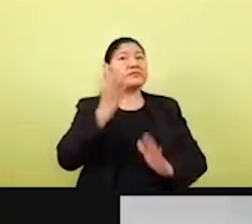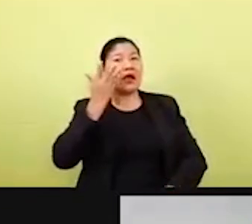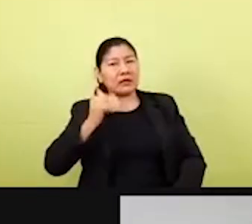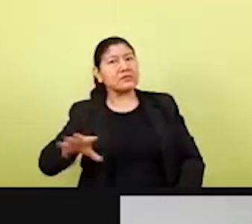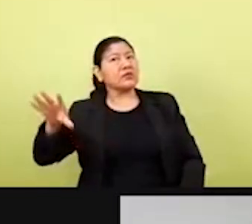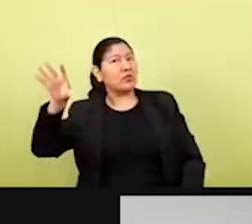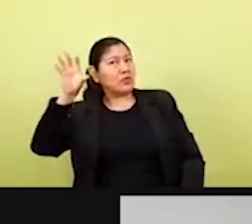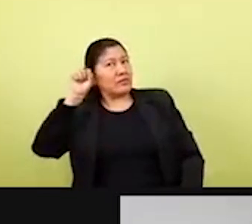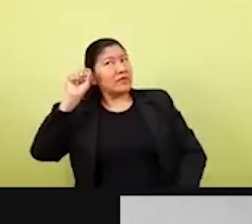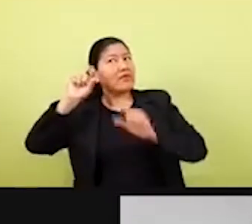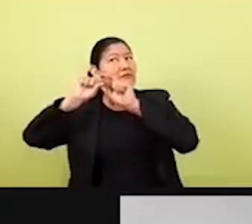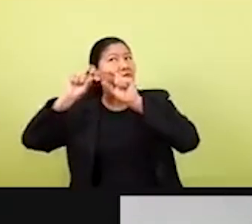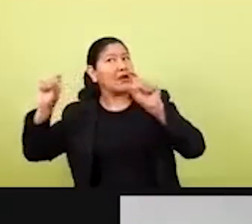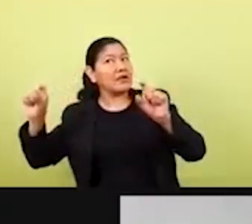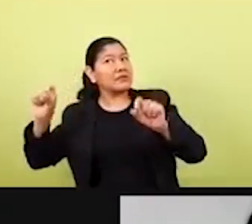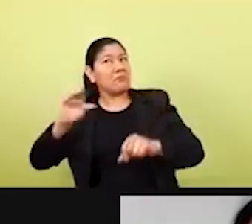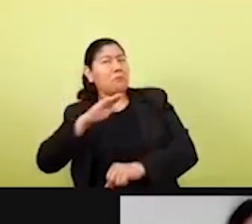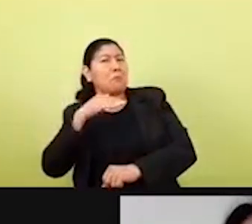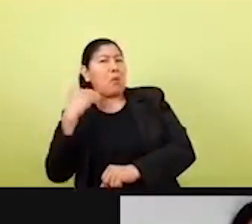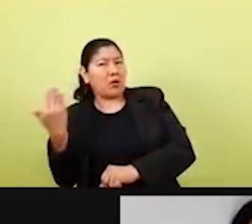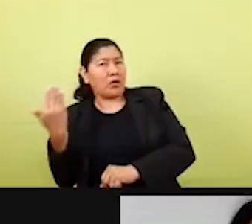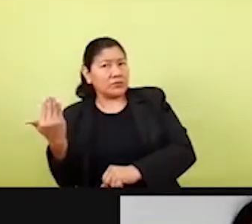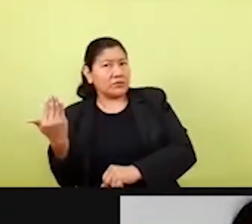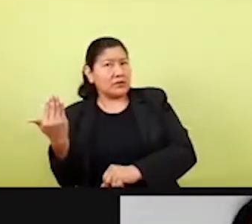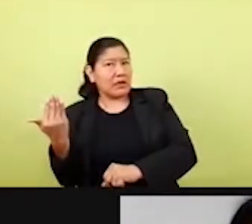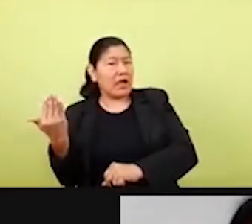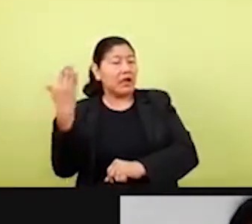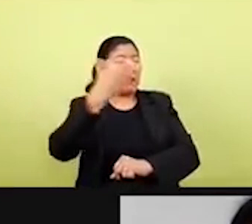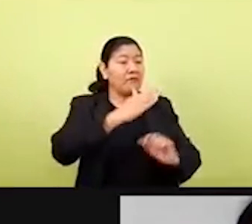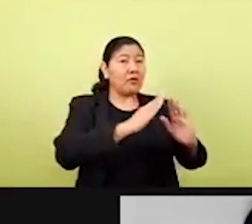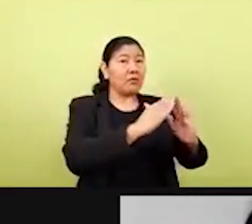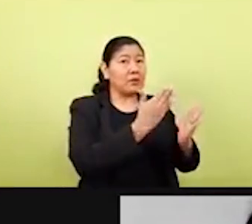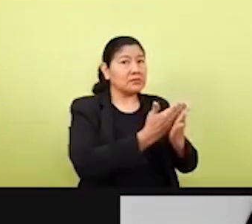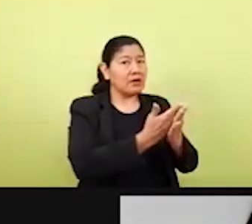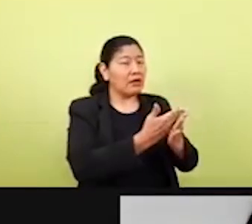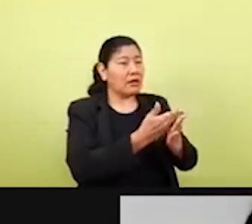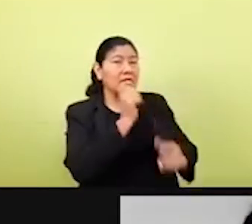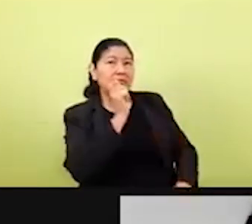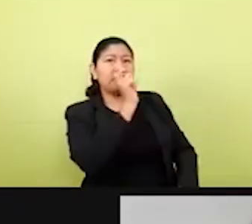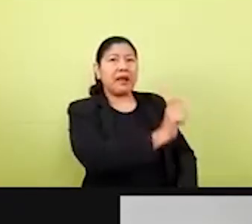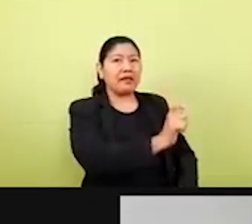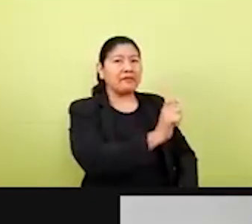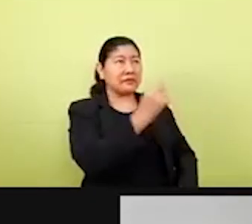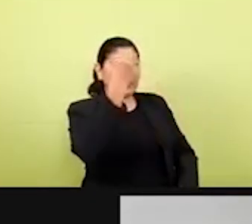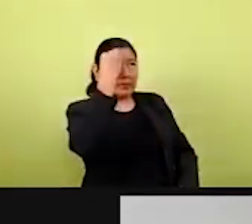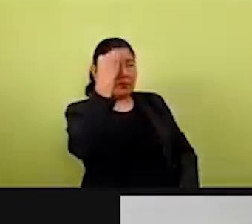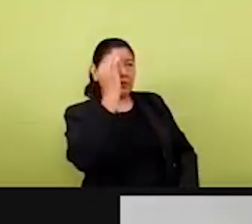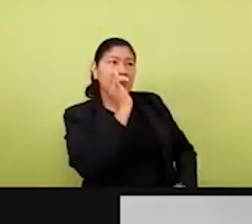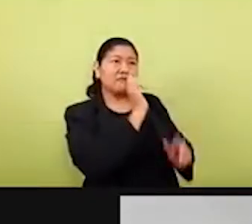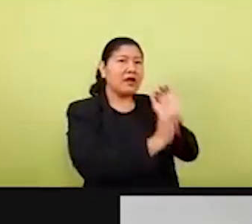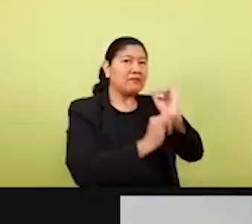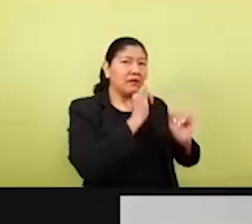convivência, ele ouviu isso, em algum lugar, né? Falar isso, reproduzir isso com tanta segurança na